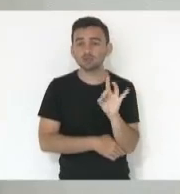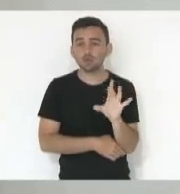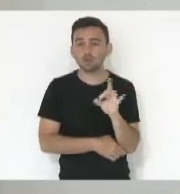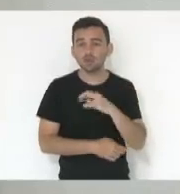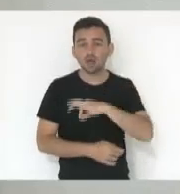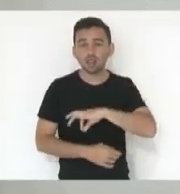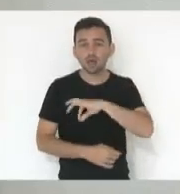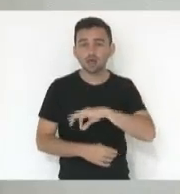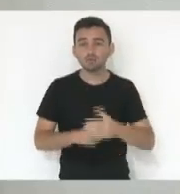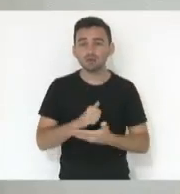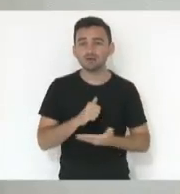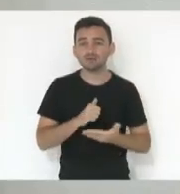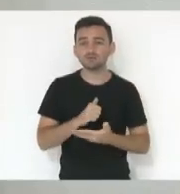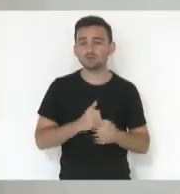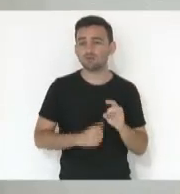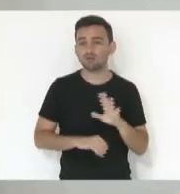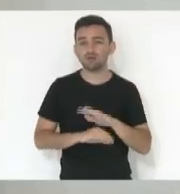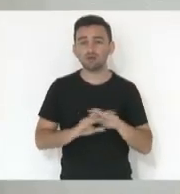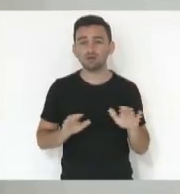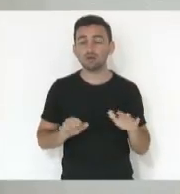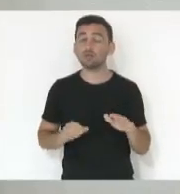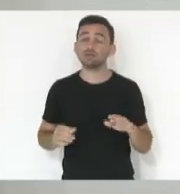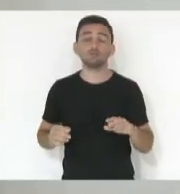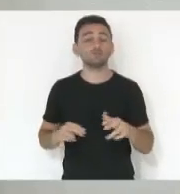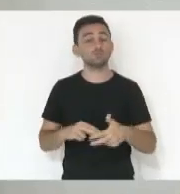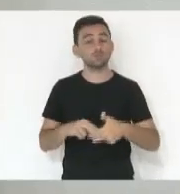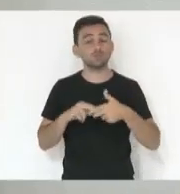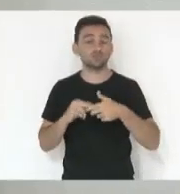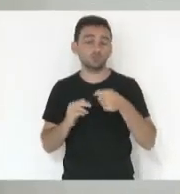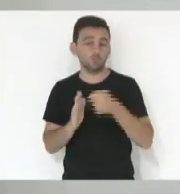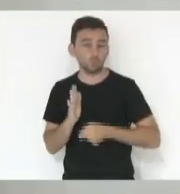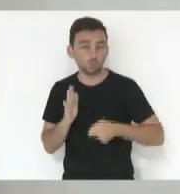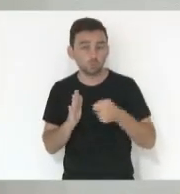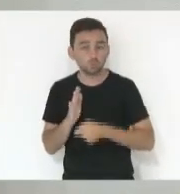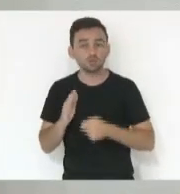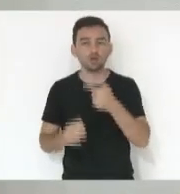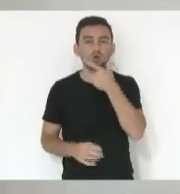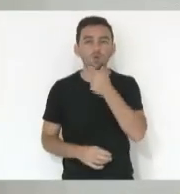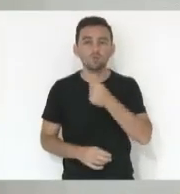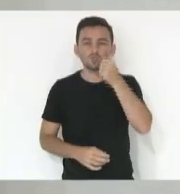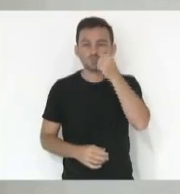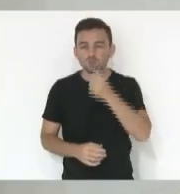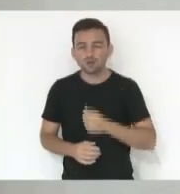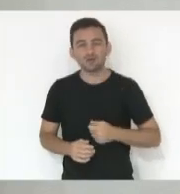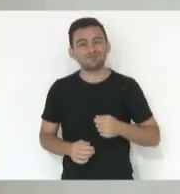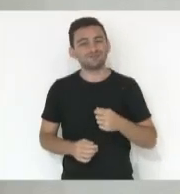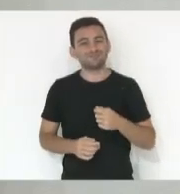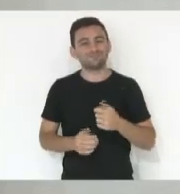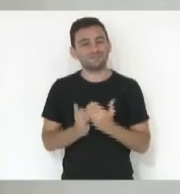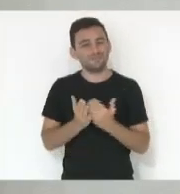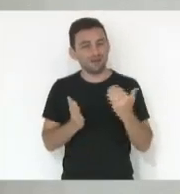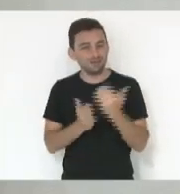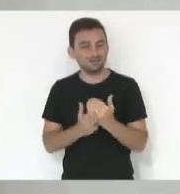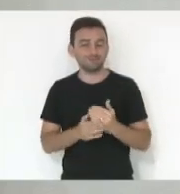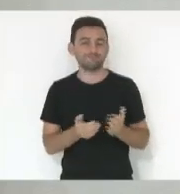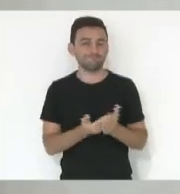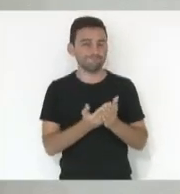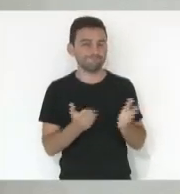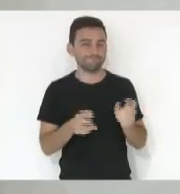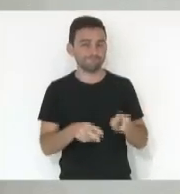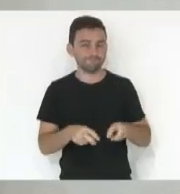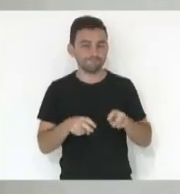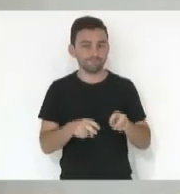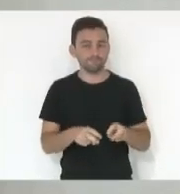um salário mínimo. Por isso, essa luta dos homens e mulheres agricultoras, nós estamos empenhados para